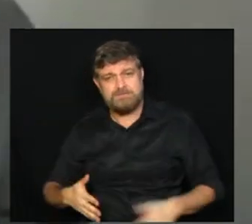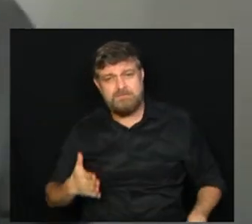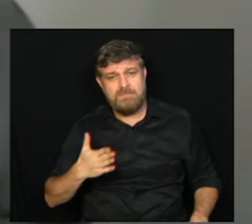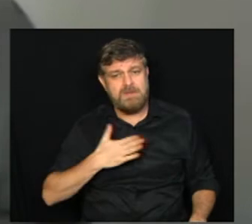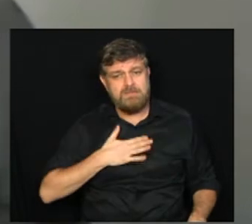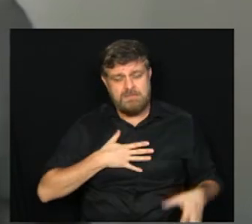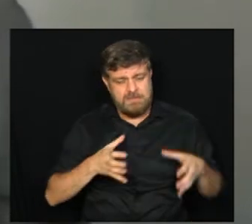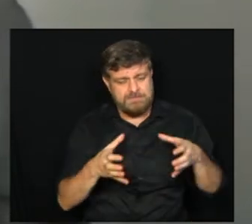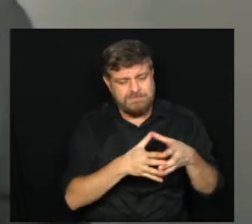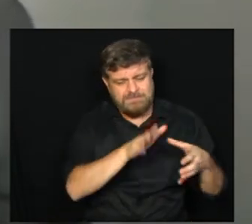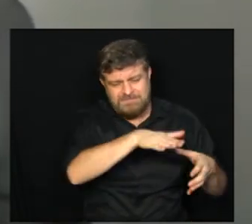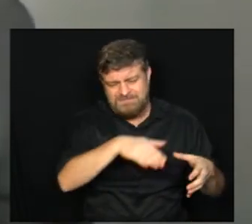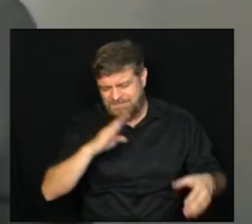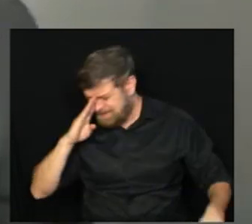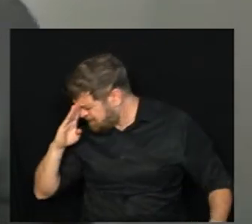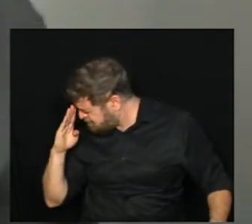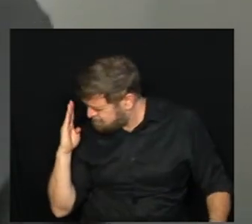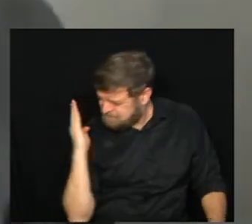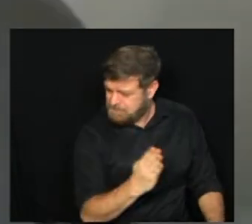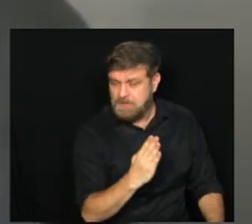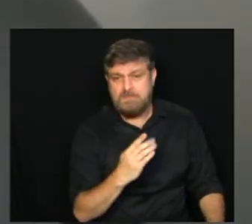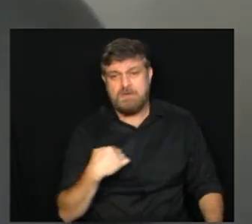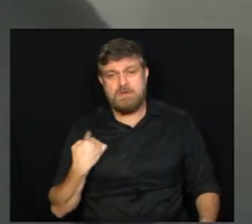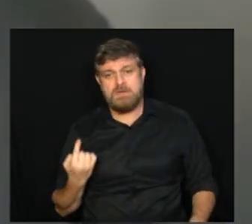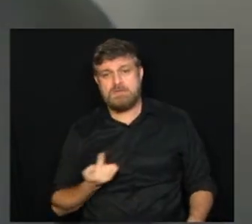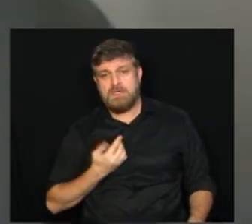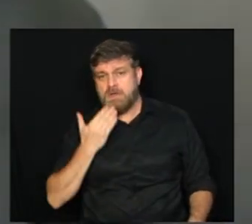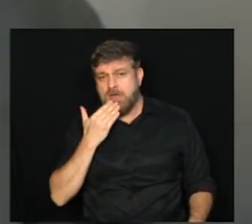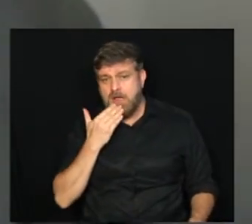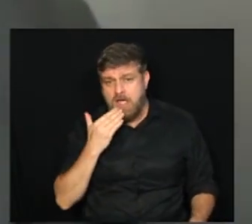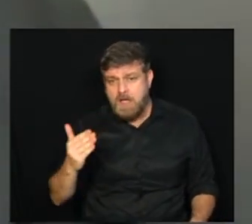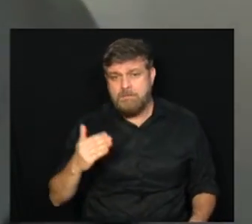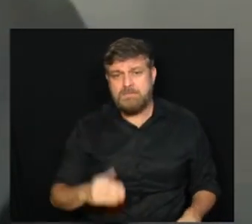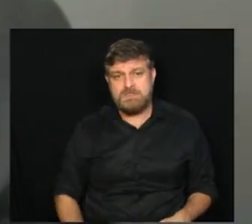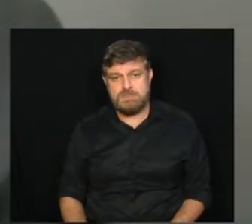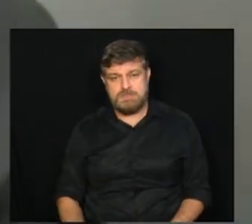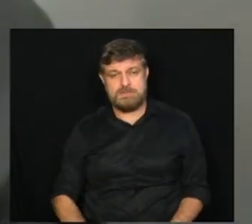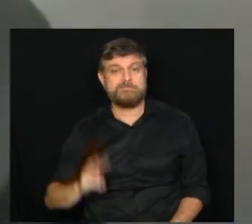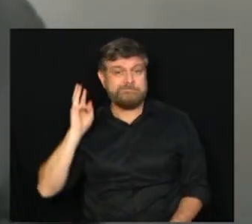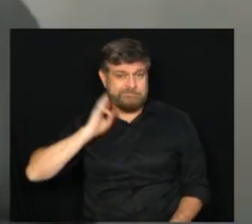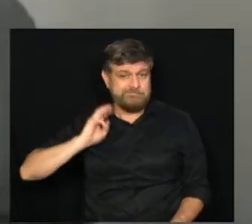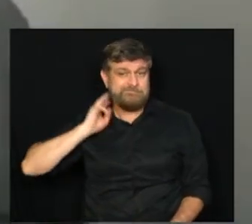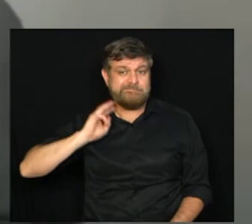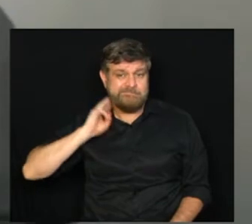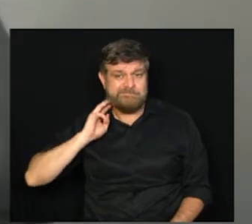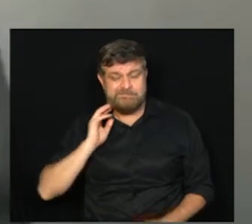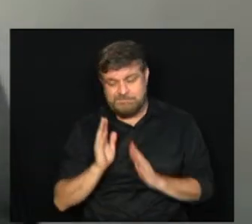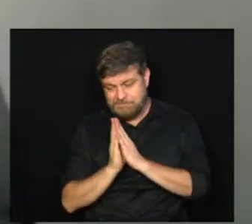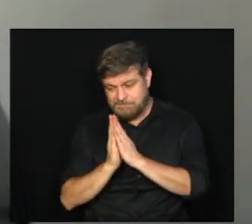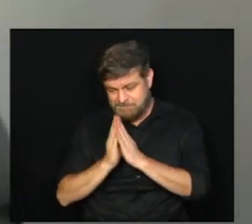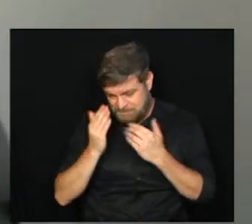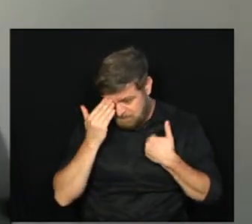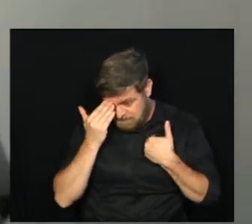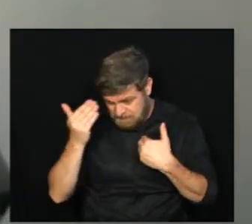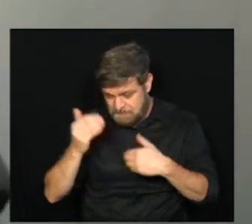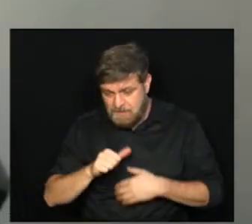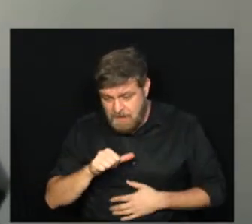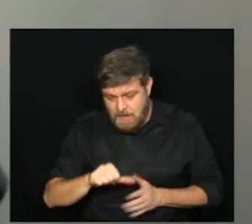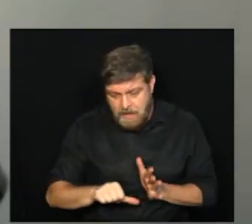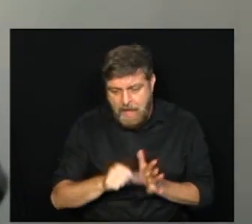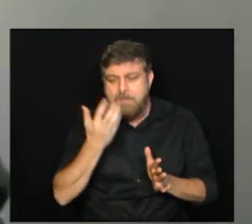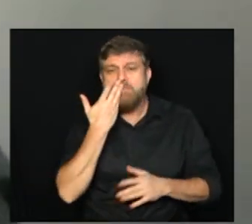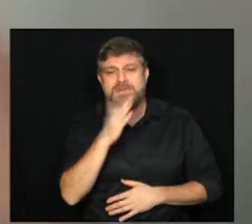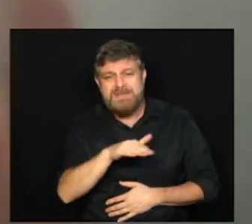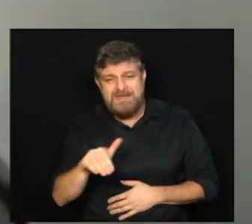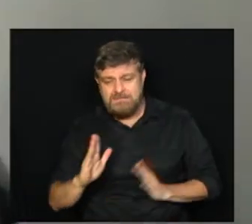prioridade absoluta e é por isso que eu pedi para o presidente trazer essa pauta, viu? E eu agradeço, Cecílio, da primeira infância para que a gente